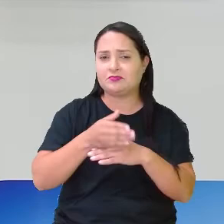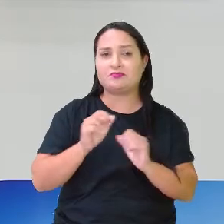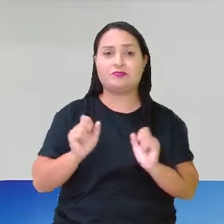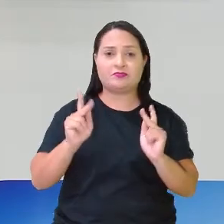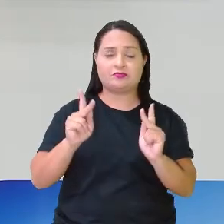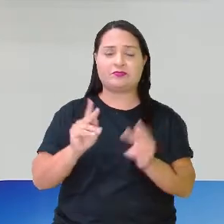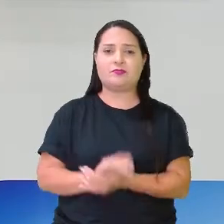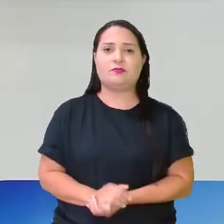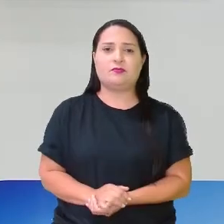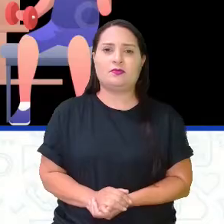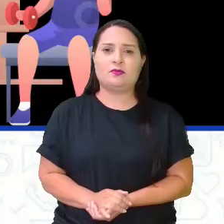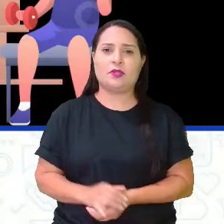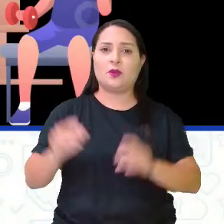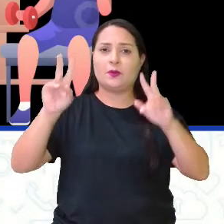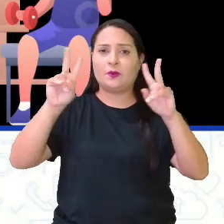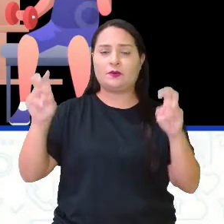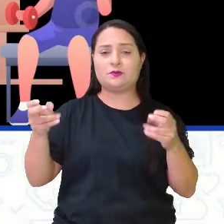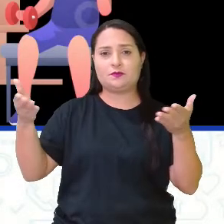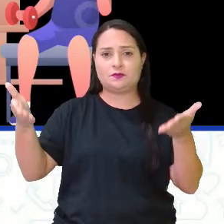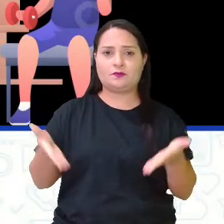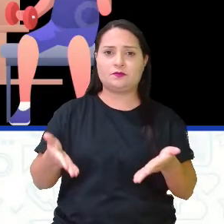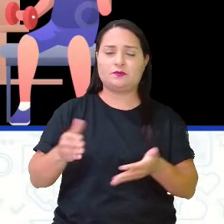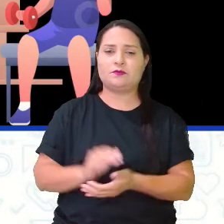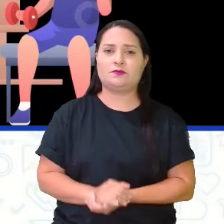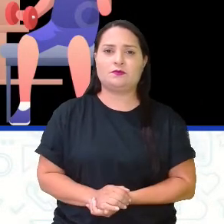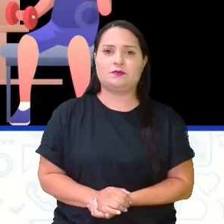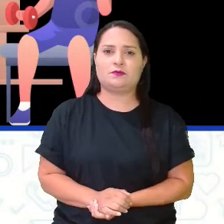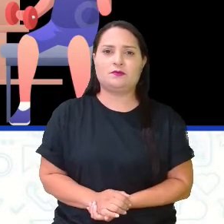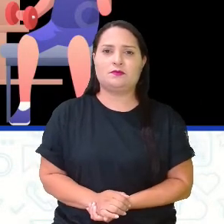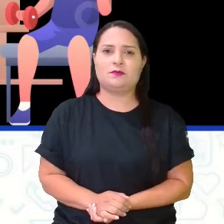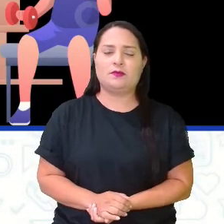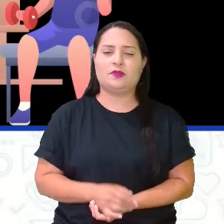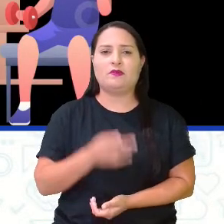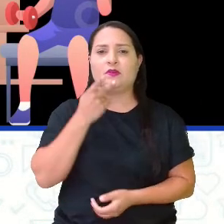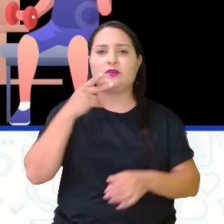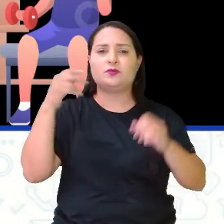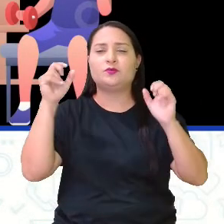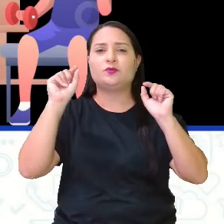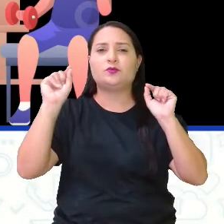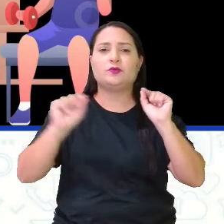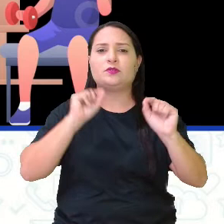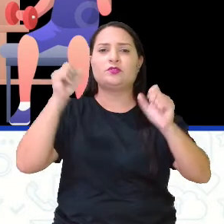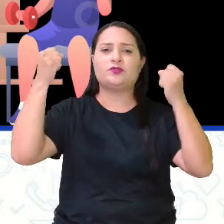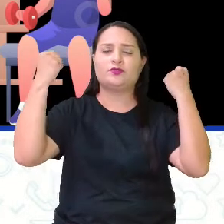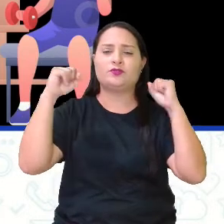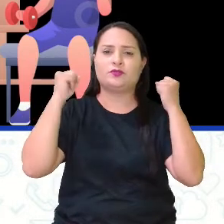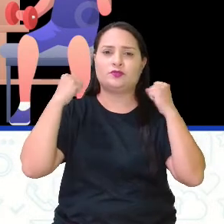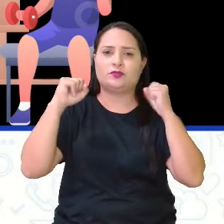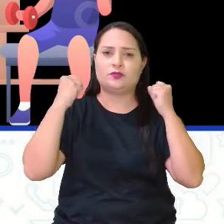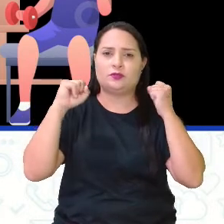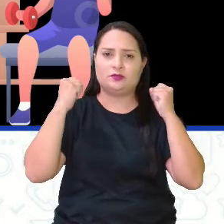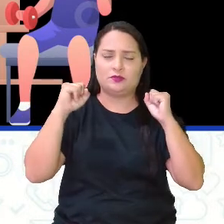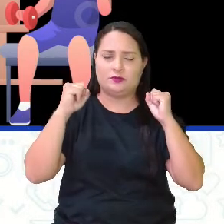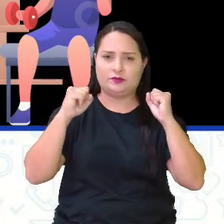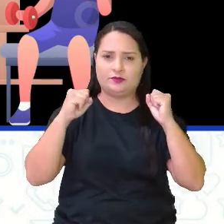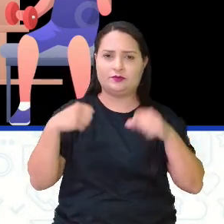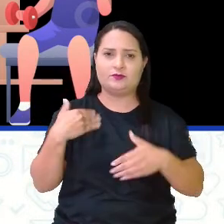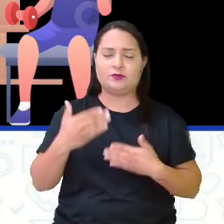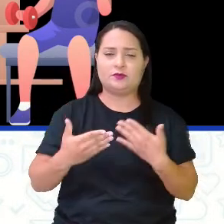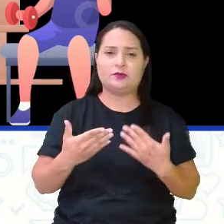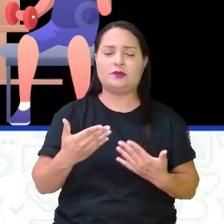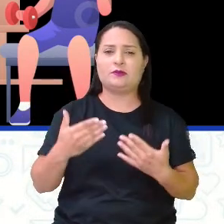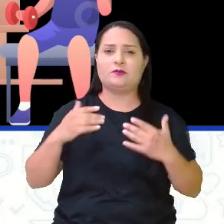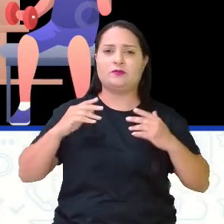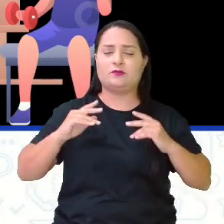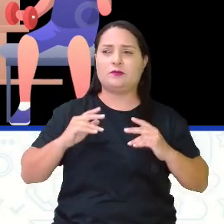embora para o nosso conteúdo de hoje. Aí, falando de ginástica relacionada ao condicionamento físico, né? É